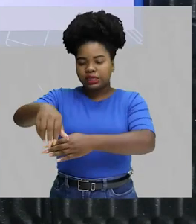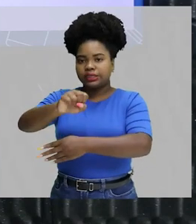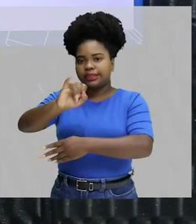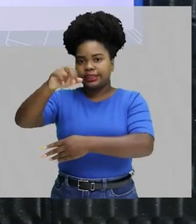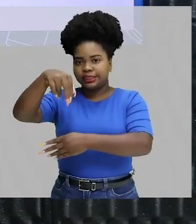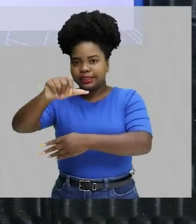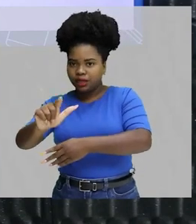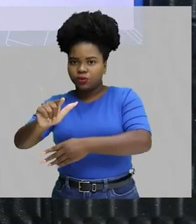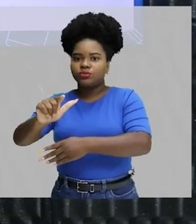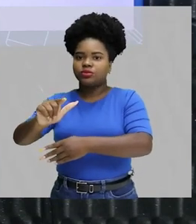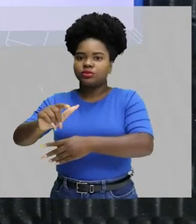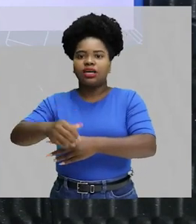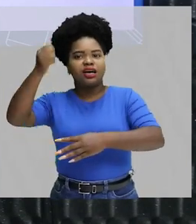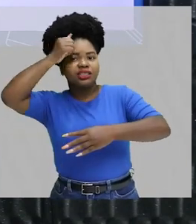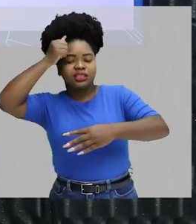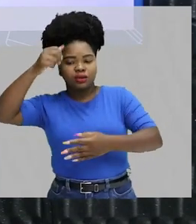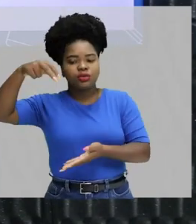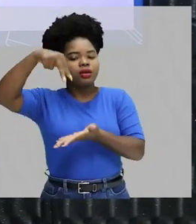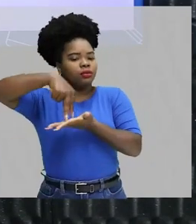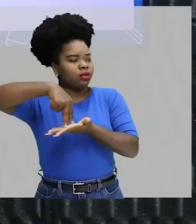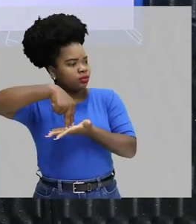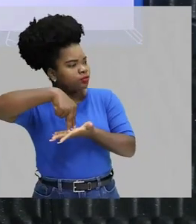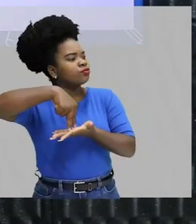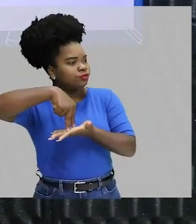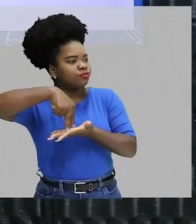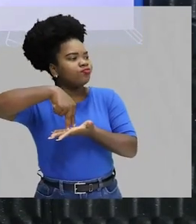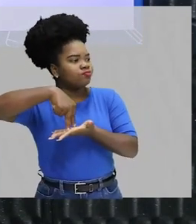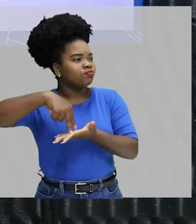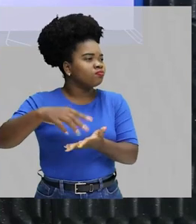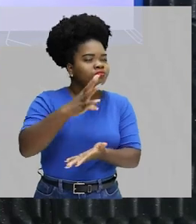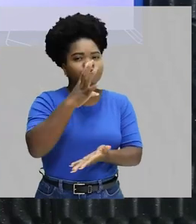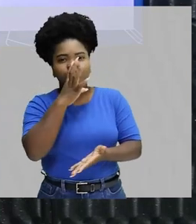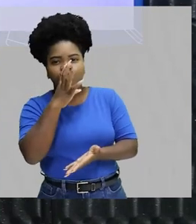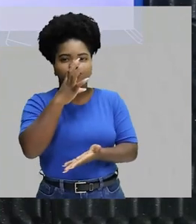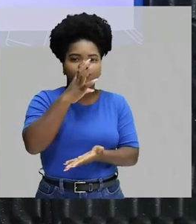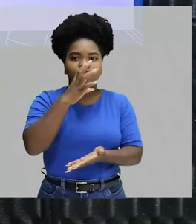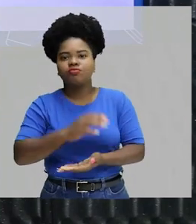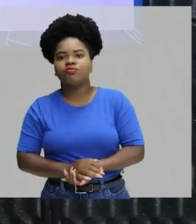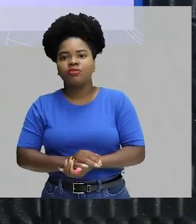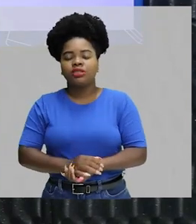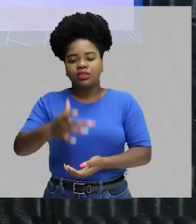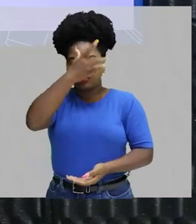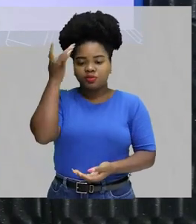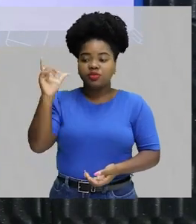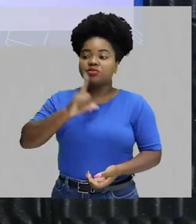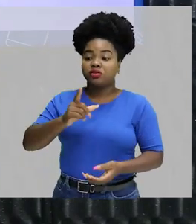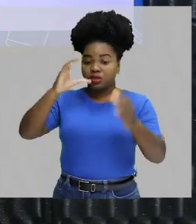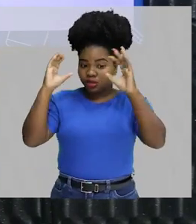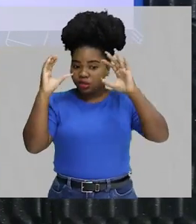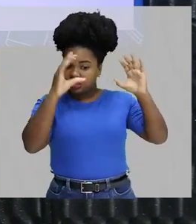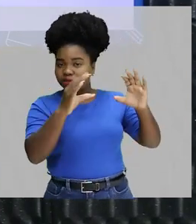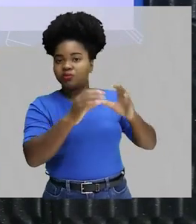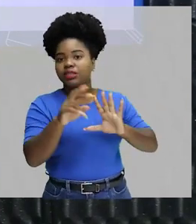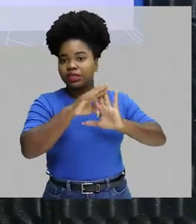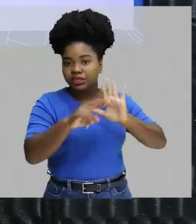uma é a construção de uma ideia né mostrando que as pessoas devem respeitar o sinal Só só não respeita o sinal se